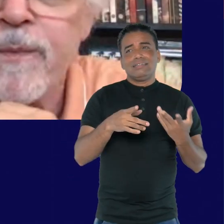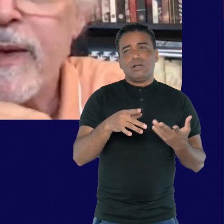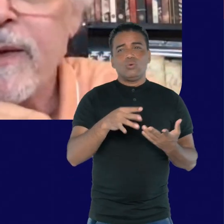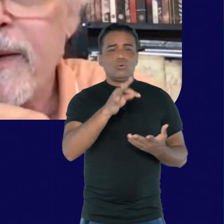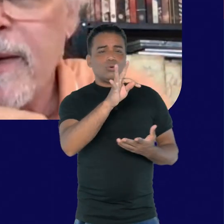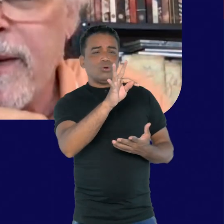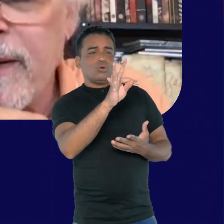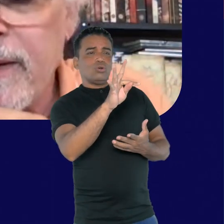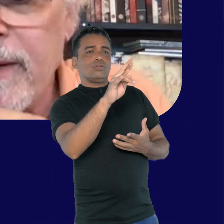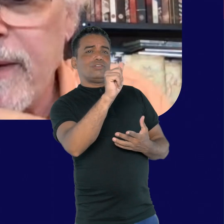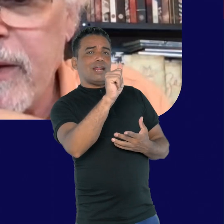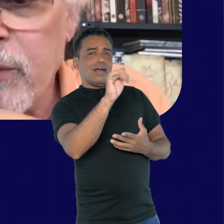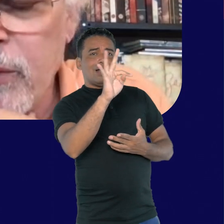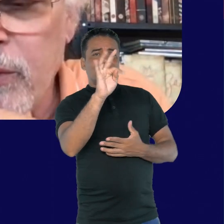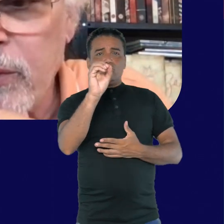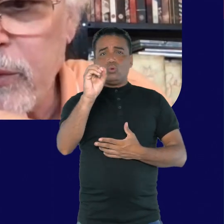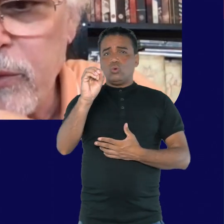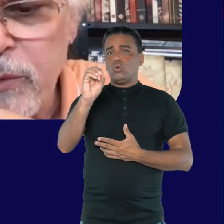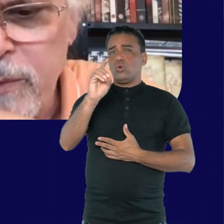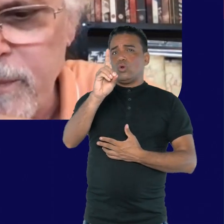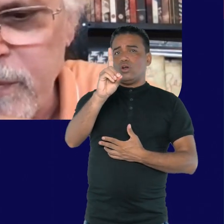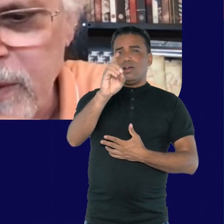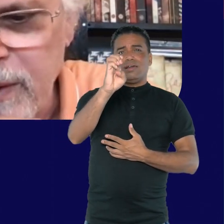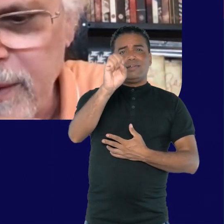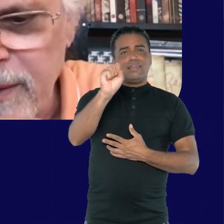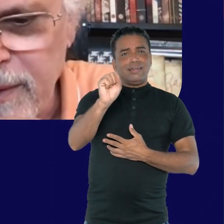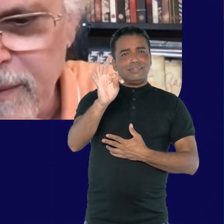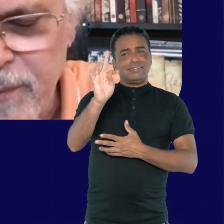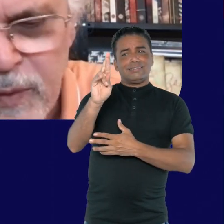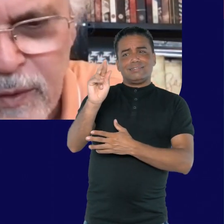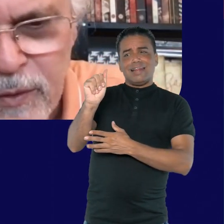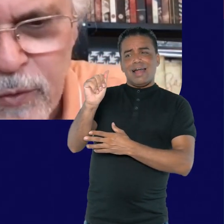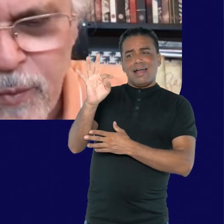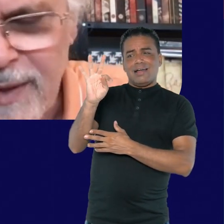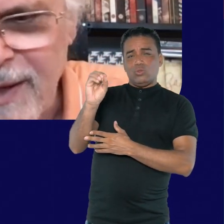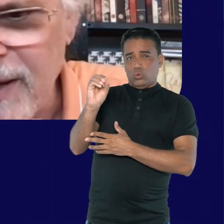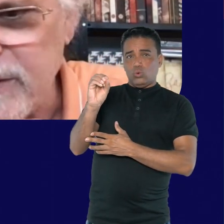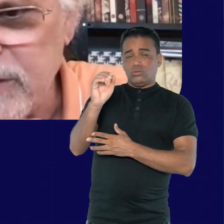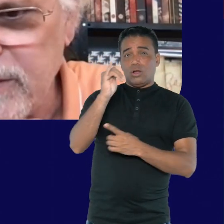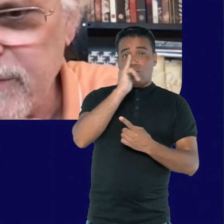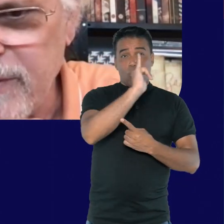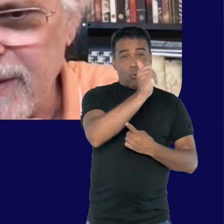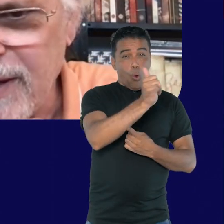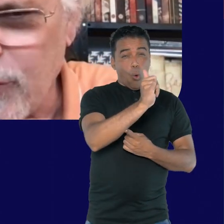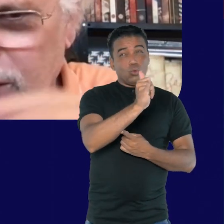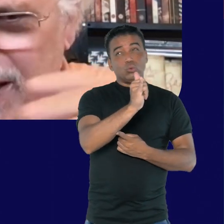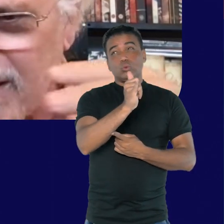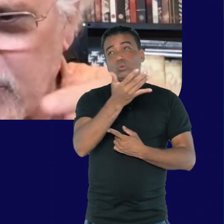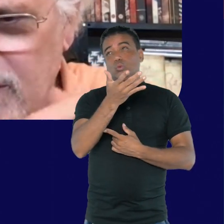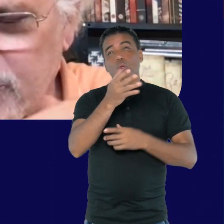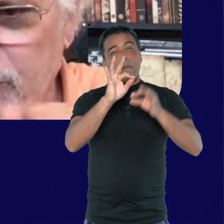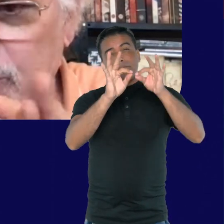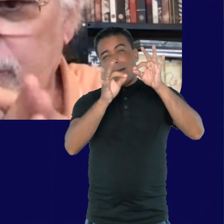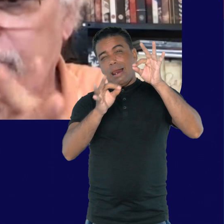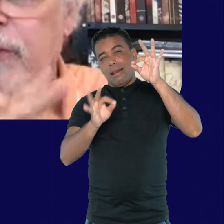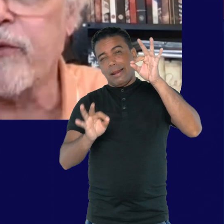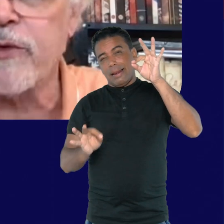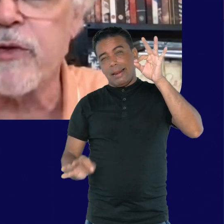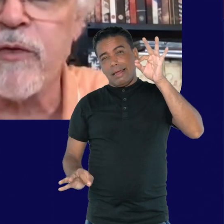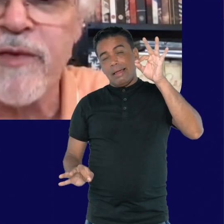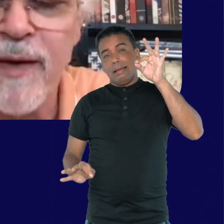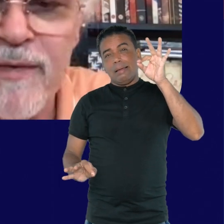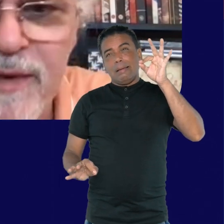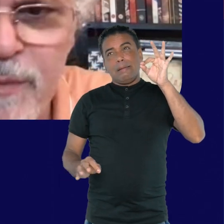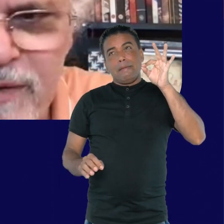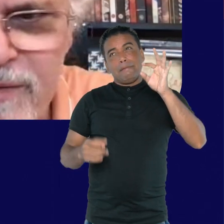exemplo, que é um conto numa narrativa alongada, quase como um fluxo